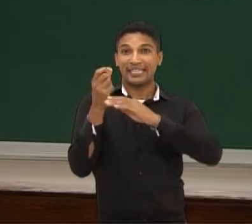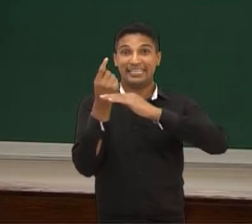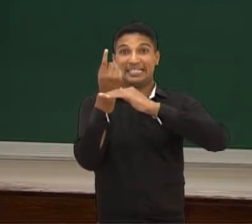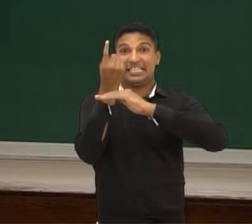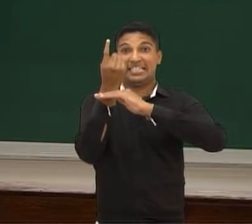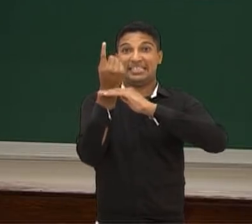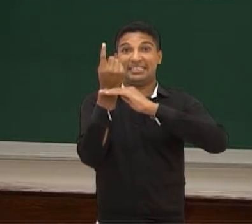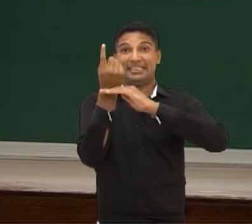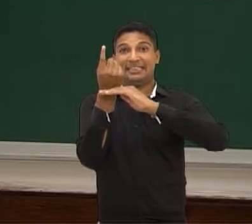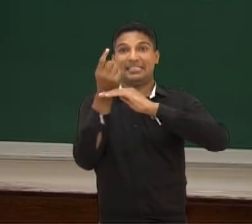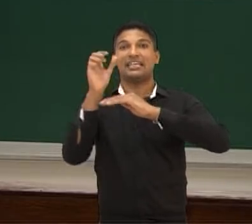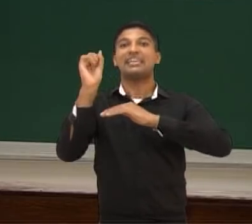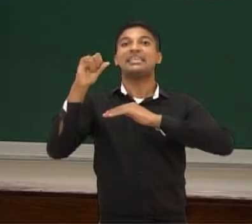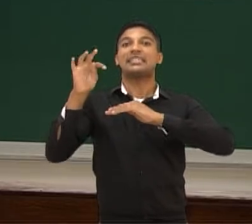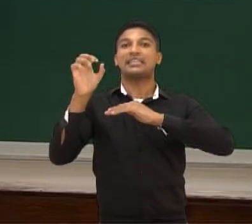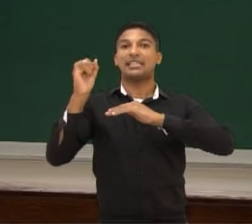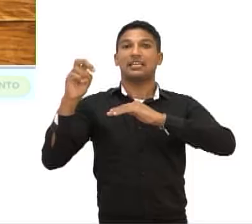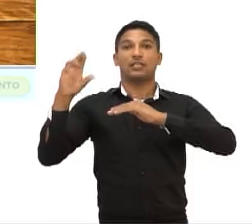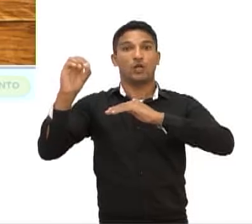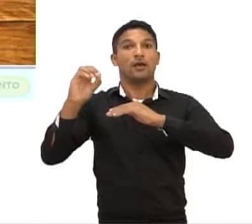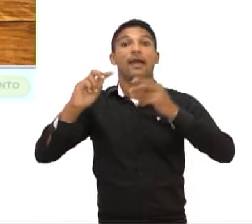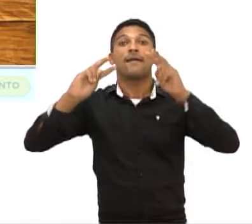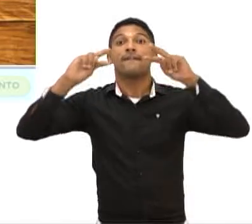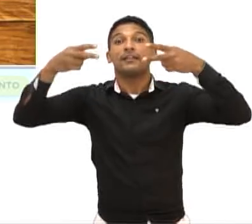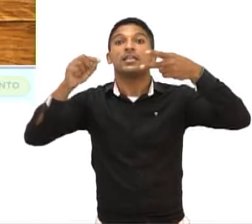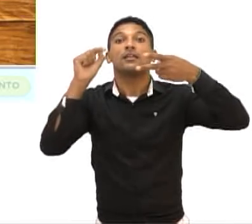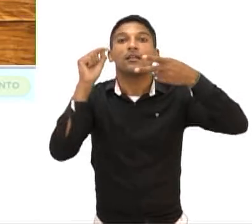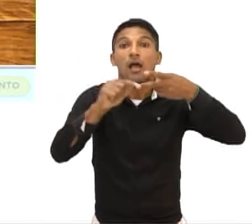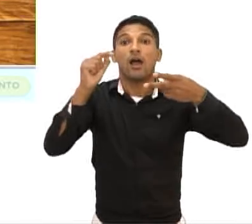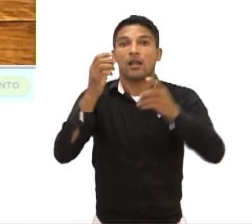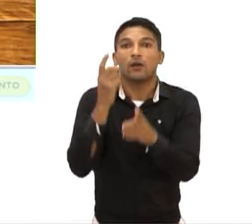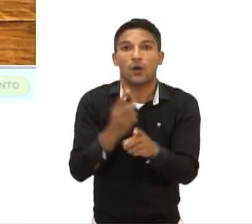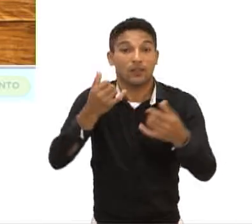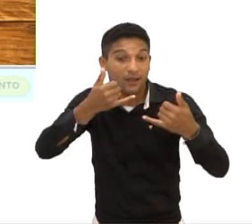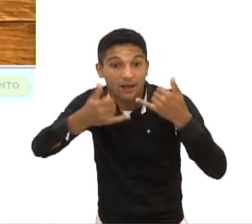e encontrarem o joguinho e já voltamos.